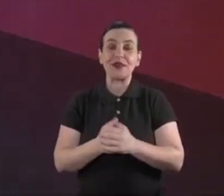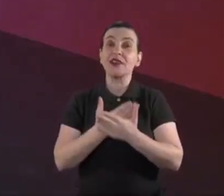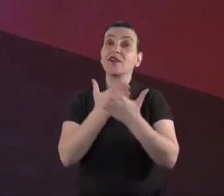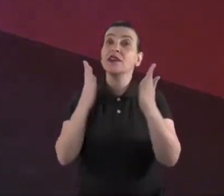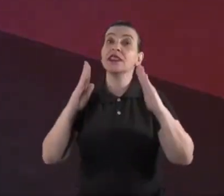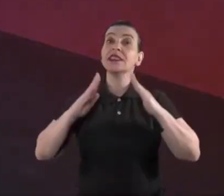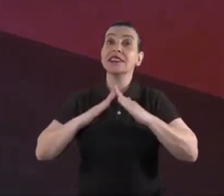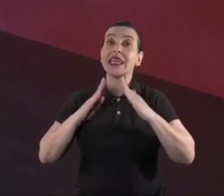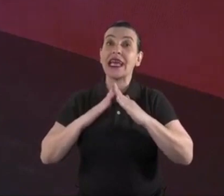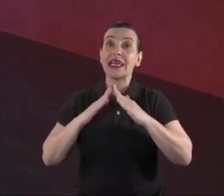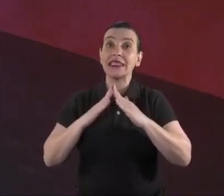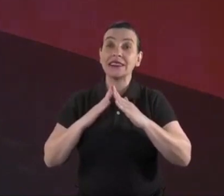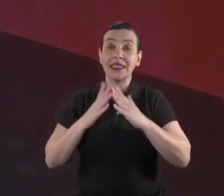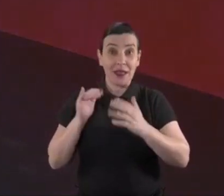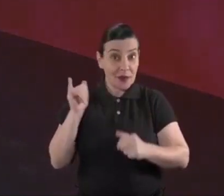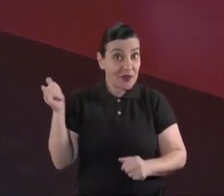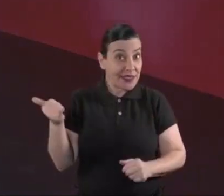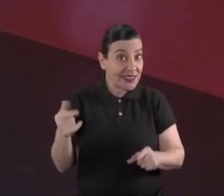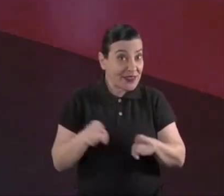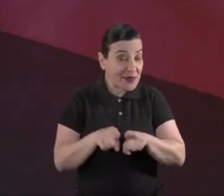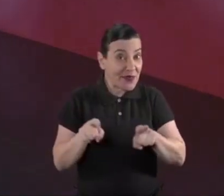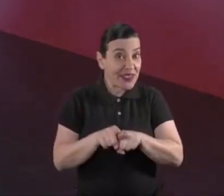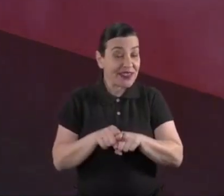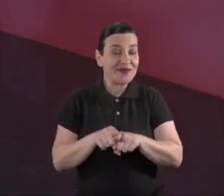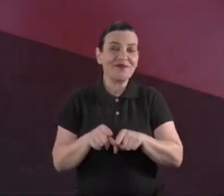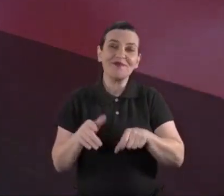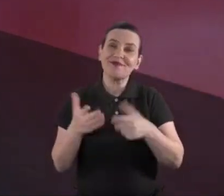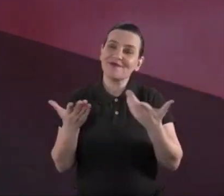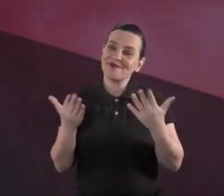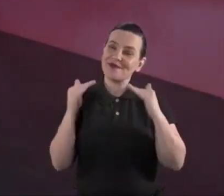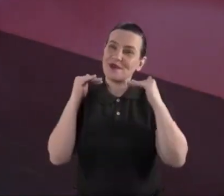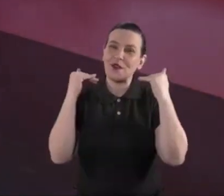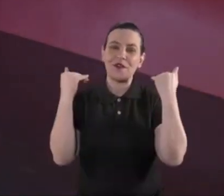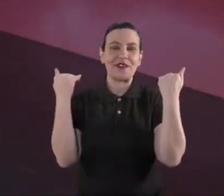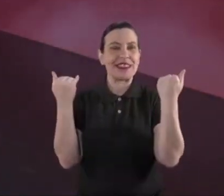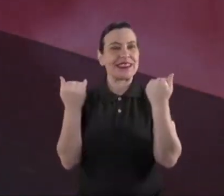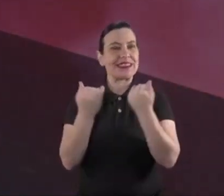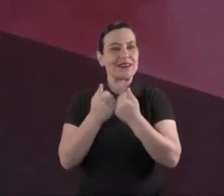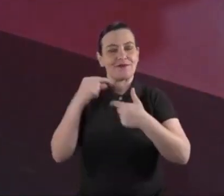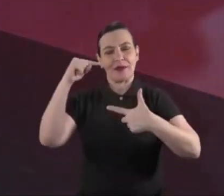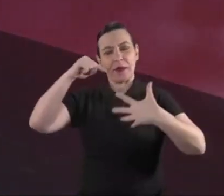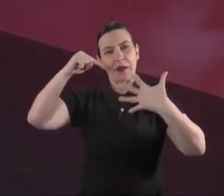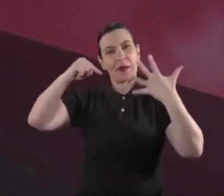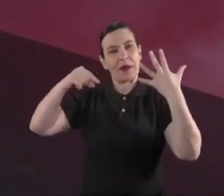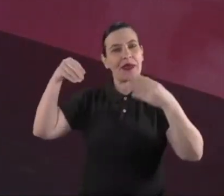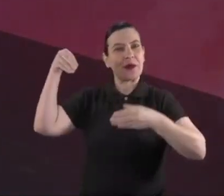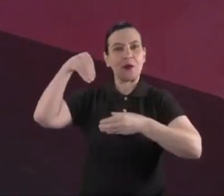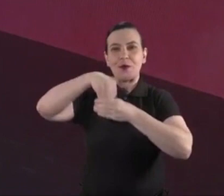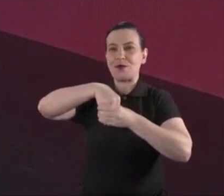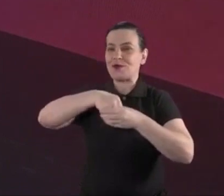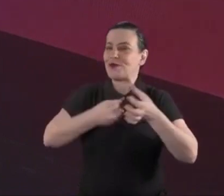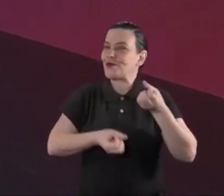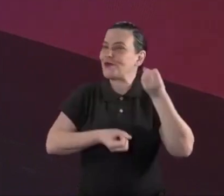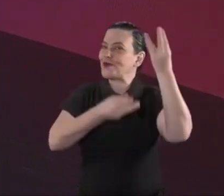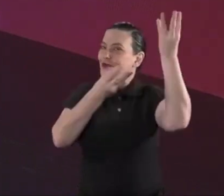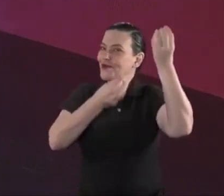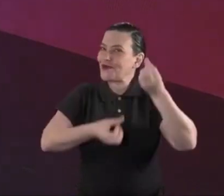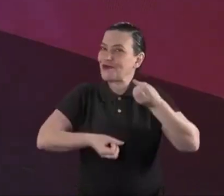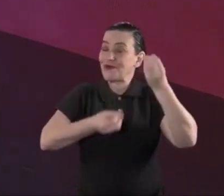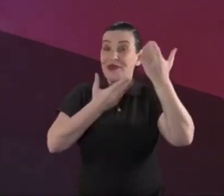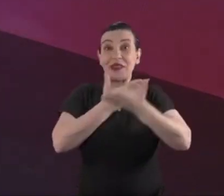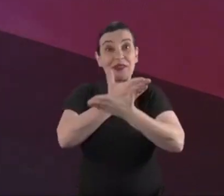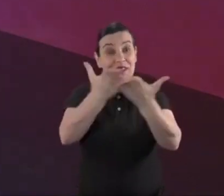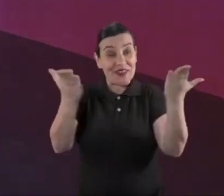Aí de casa, vocês estão aproveitando? Que a nossa convenção tá recheada de conteúdos e informações